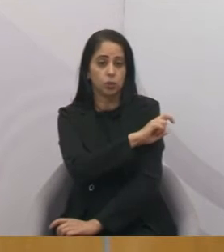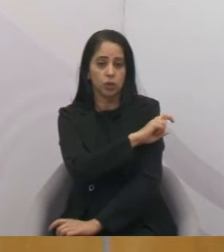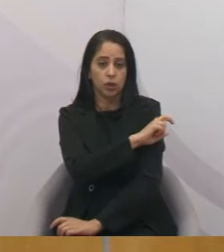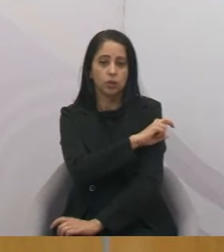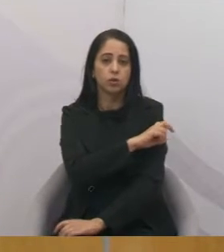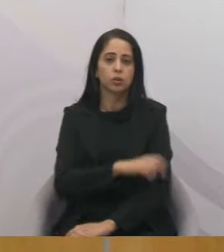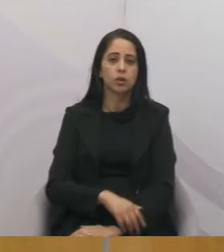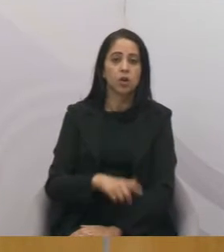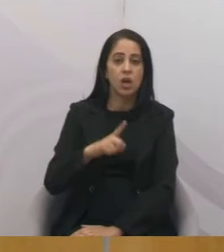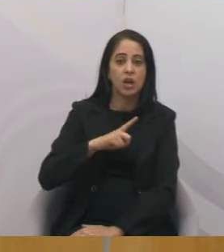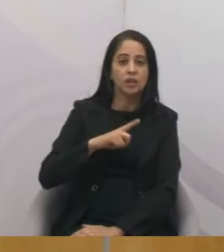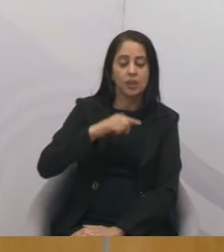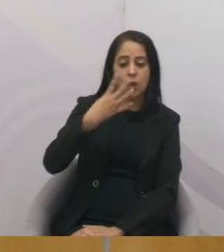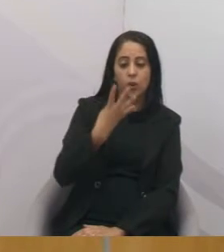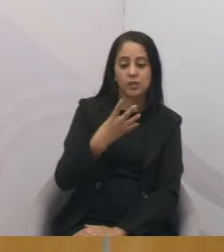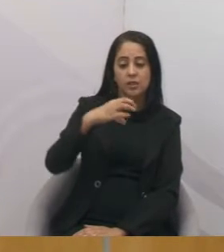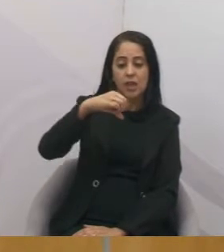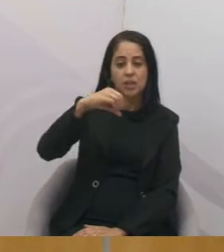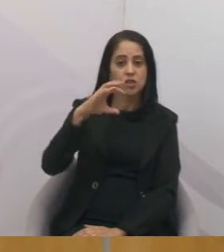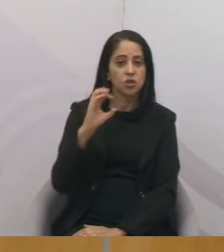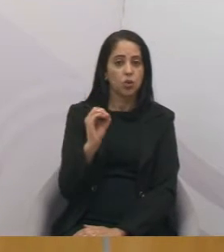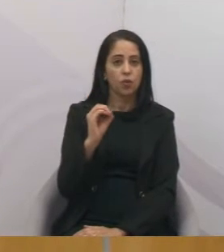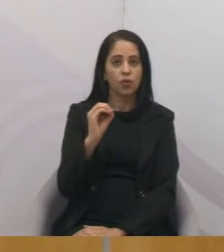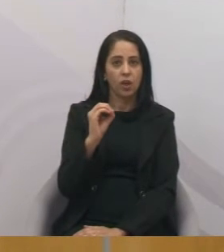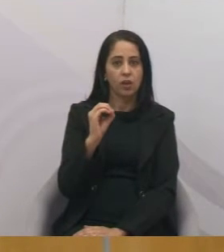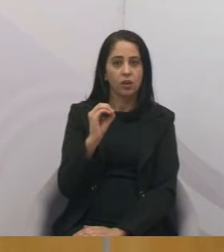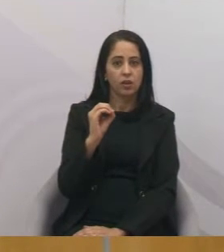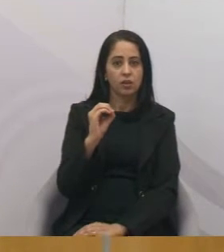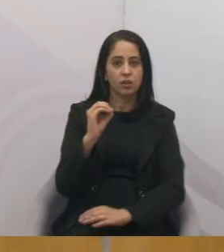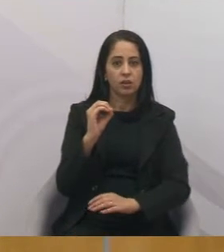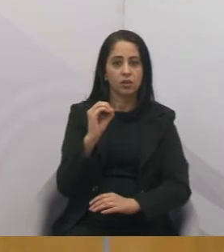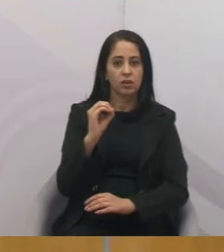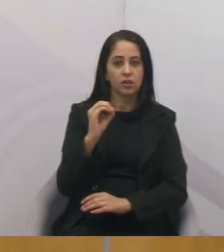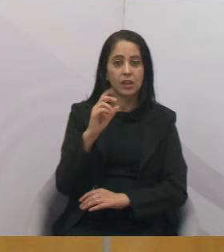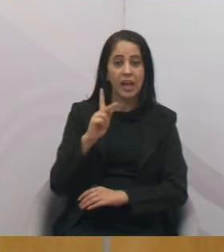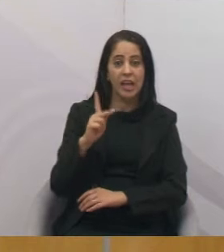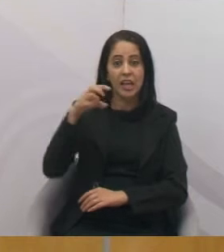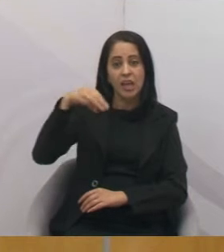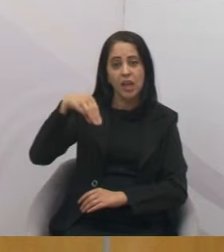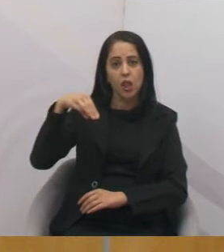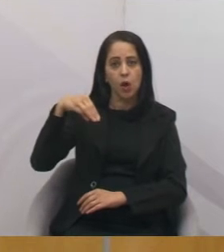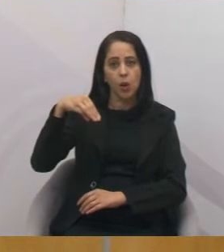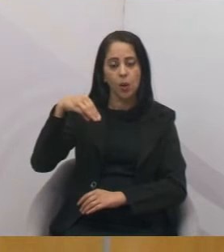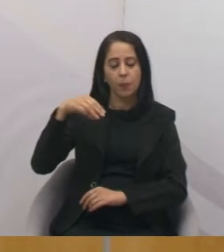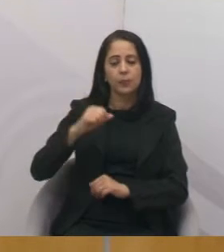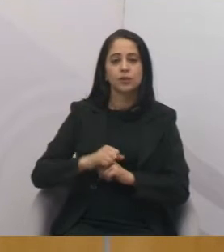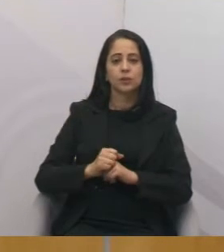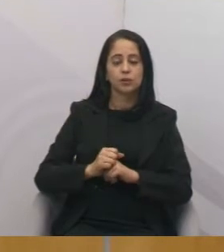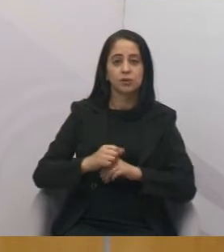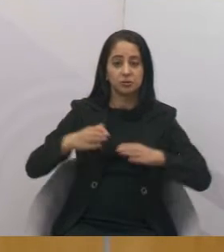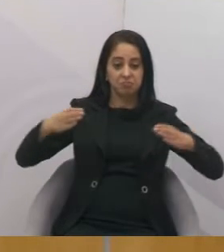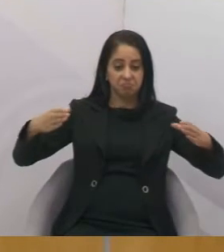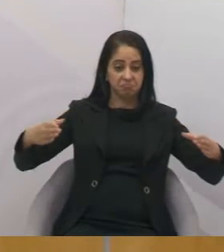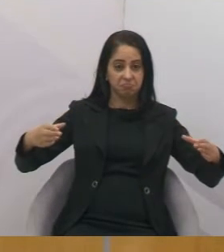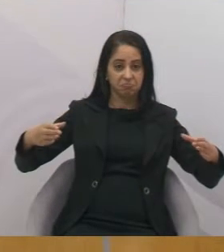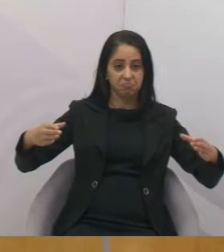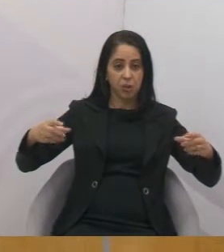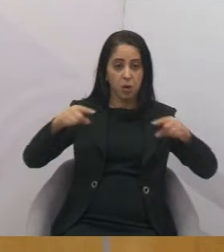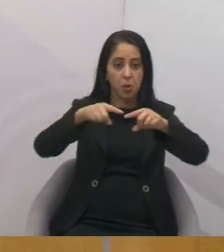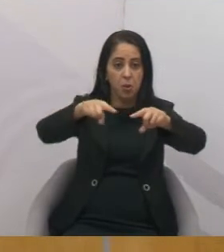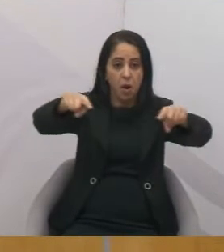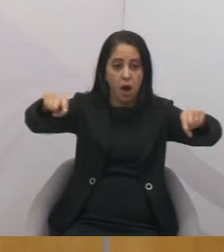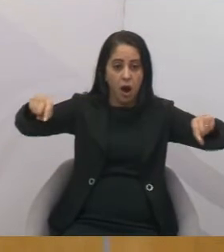tem 494 quilômetros quadrados, 464 quilômetros quadrados de extensão.